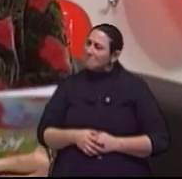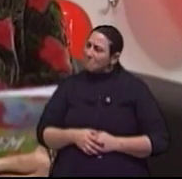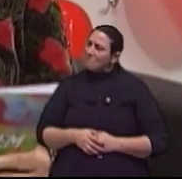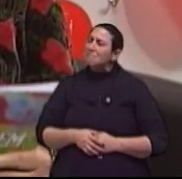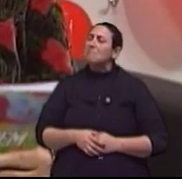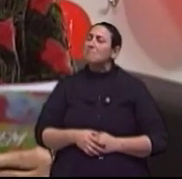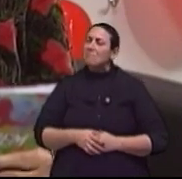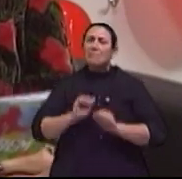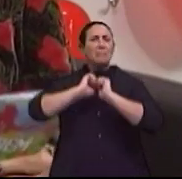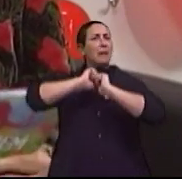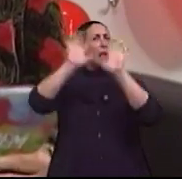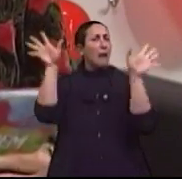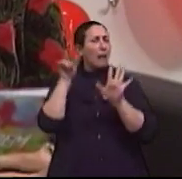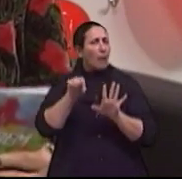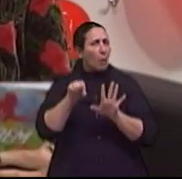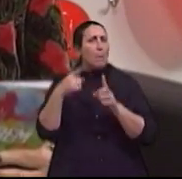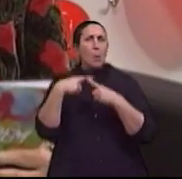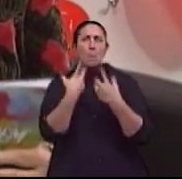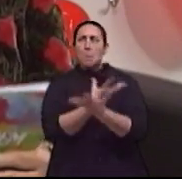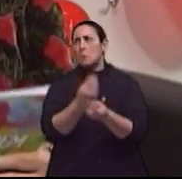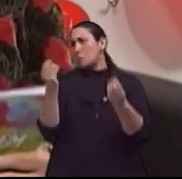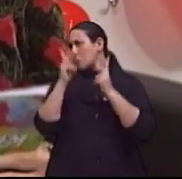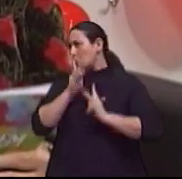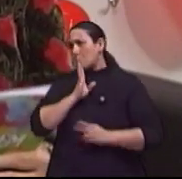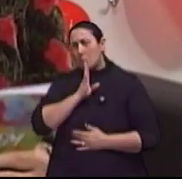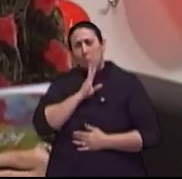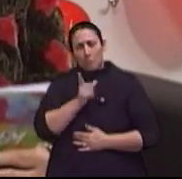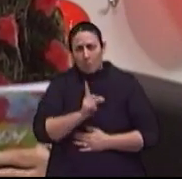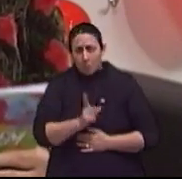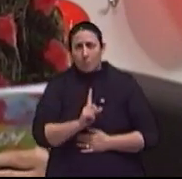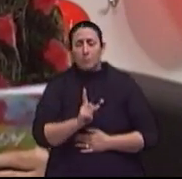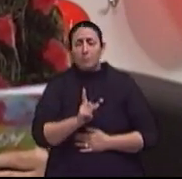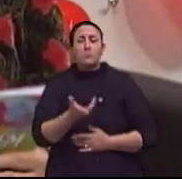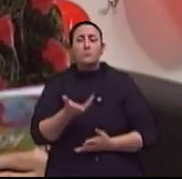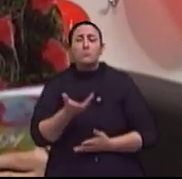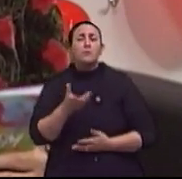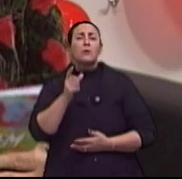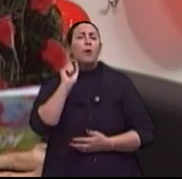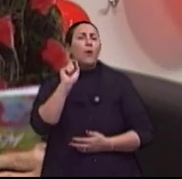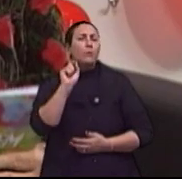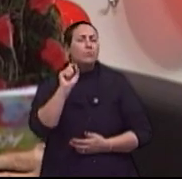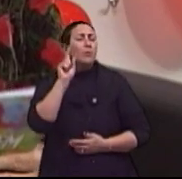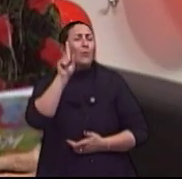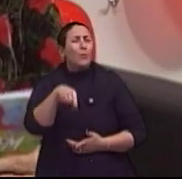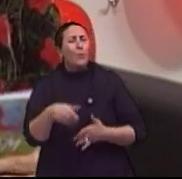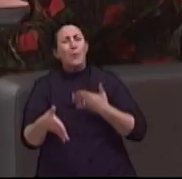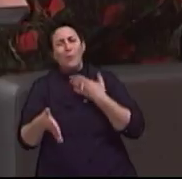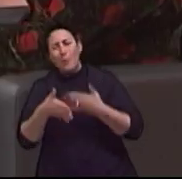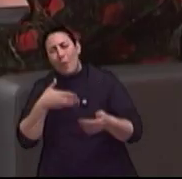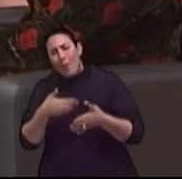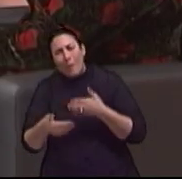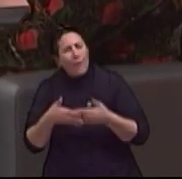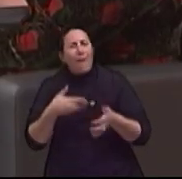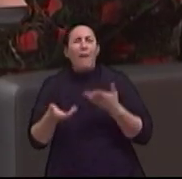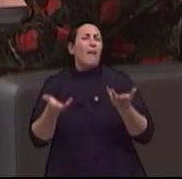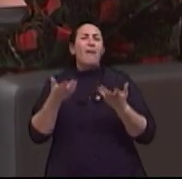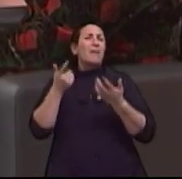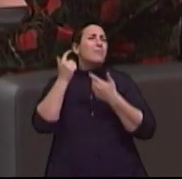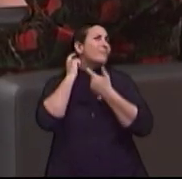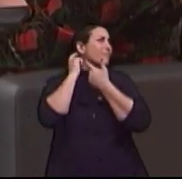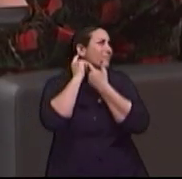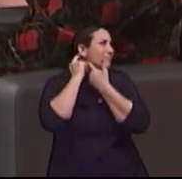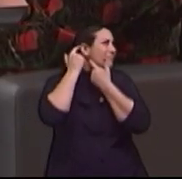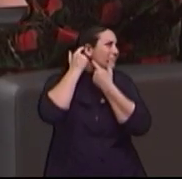claríssimo para nós leigos né nessa área e que qualquer lesão em qualquer um uma das